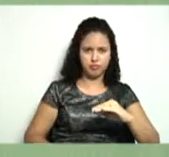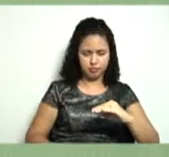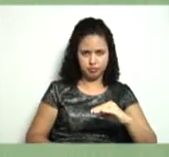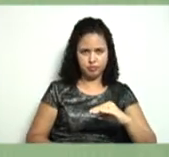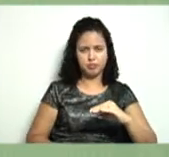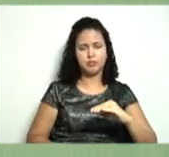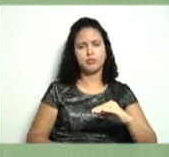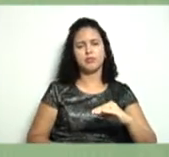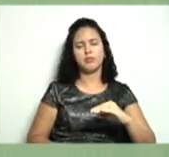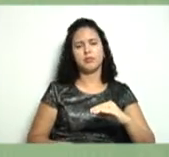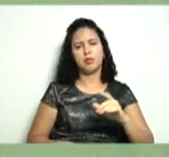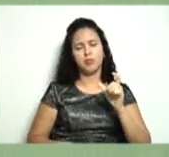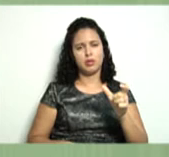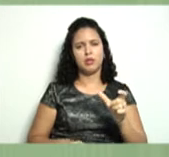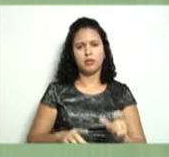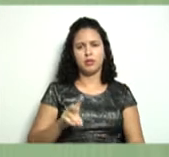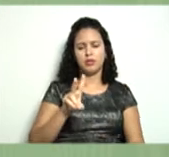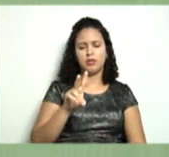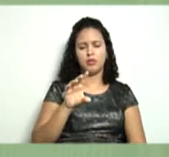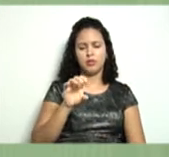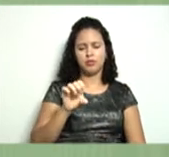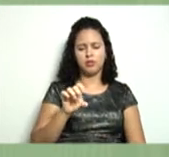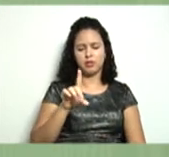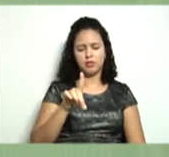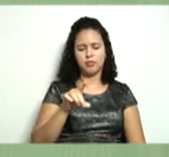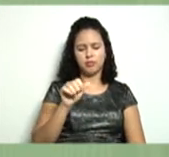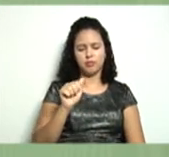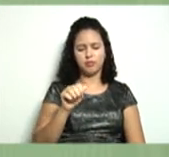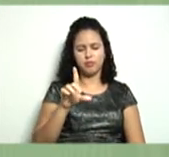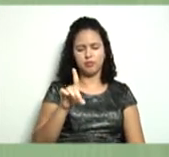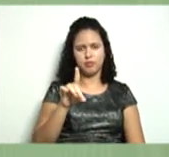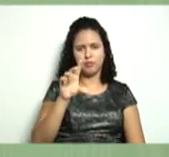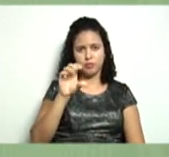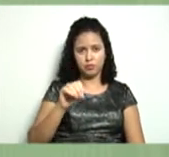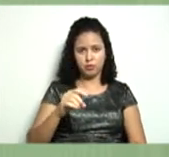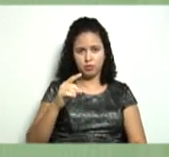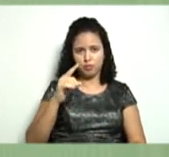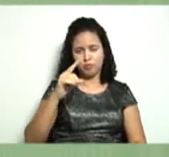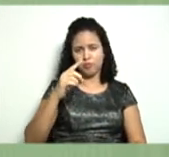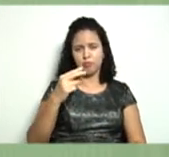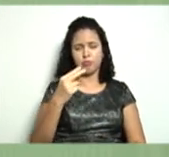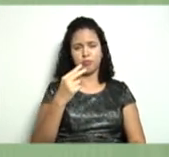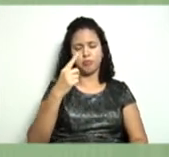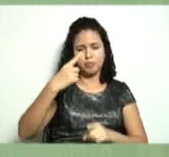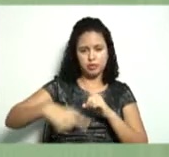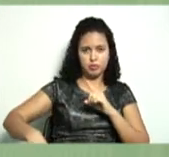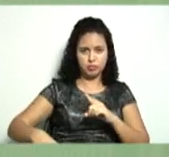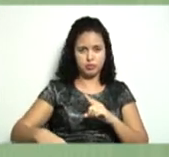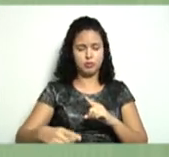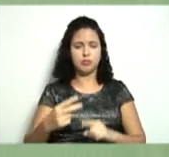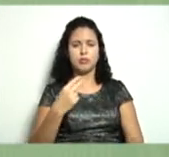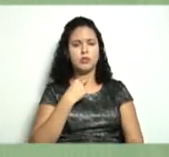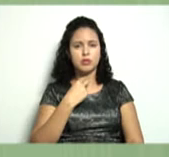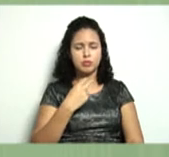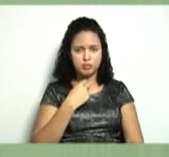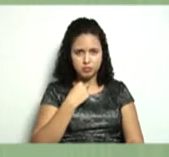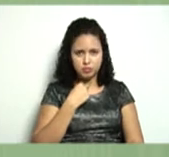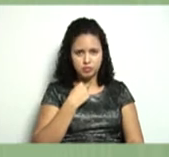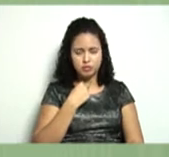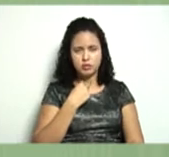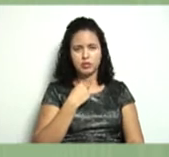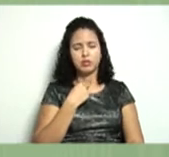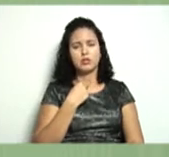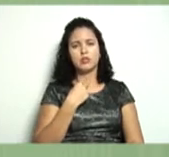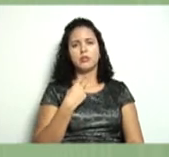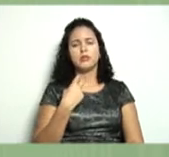vedado. Vedado é aquilo que é proibido. Não é permitido, não pode, pessoal. Toda vez que eu digo